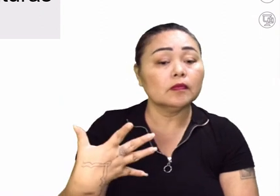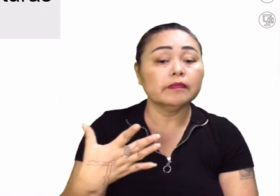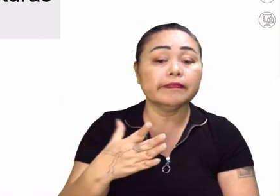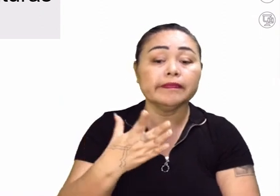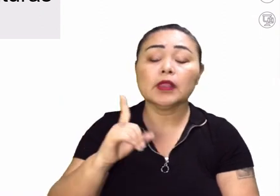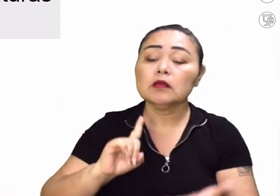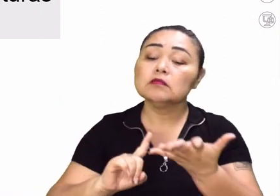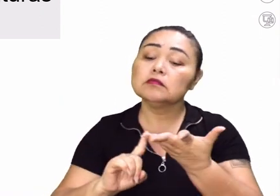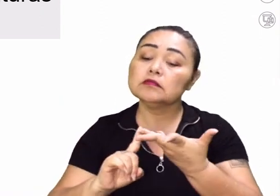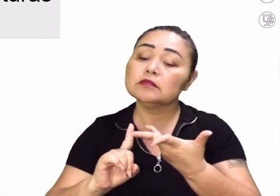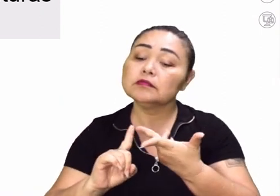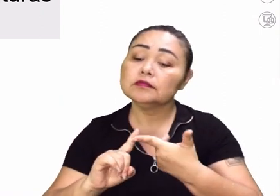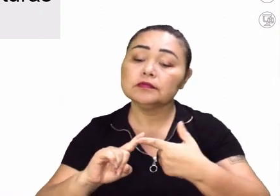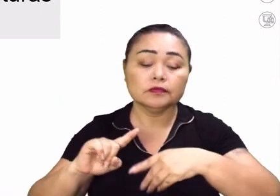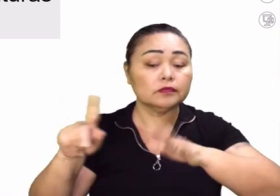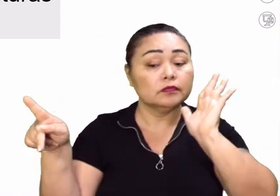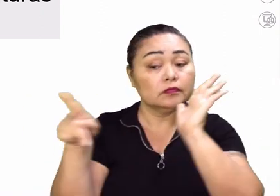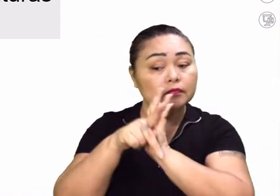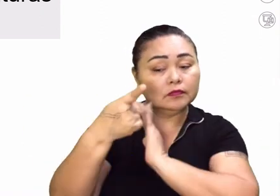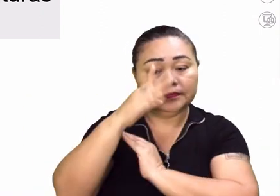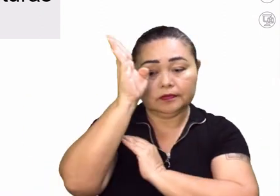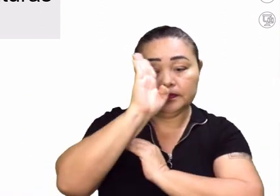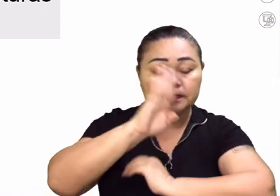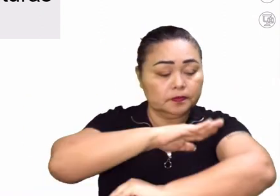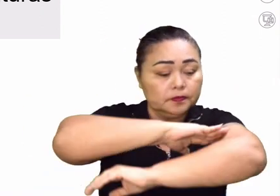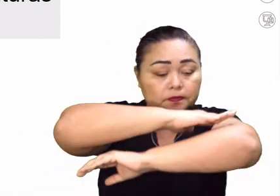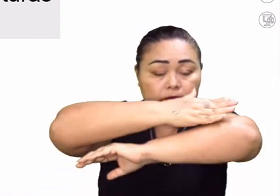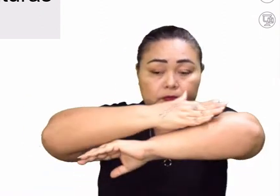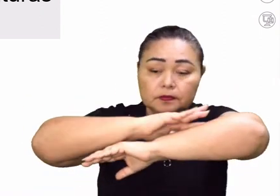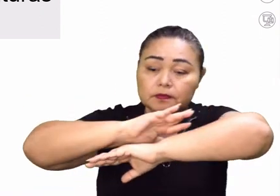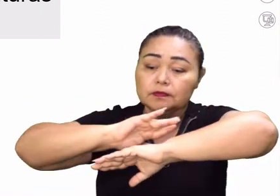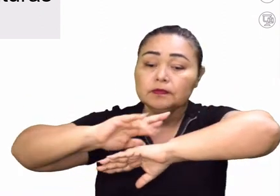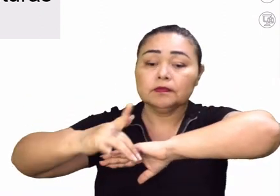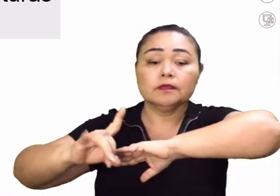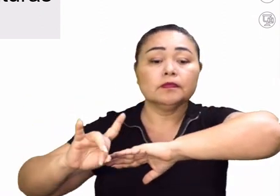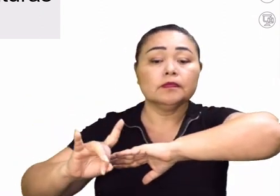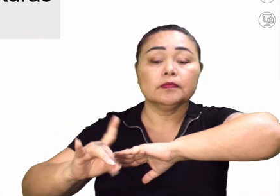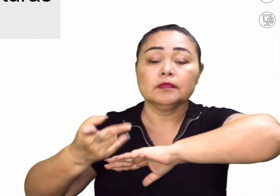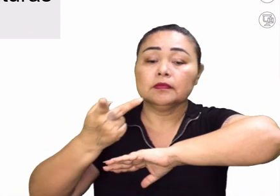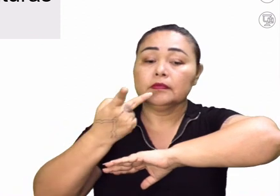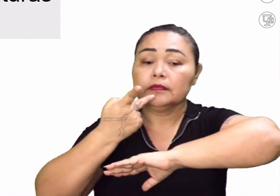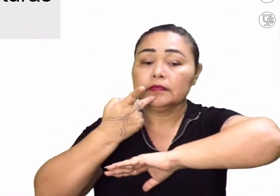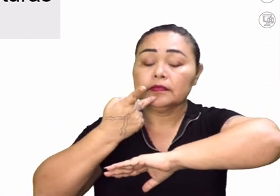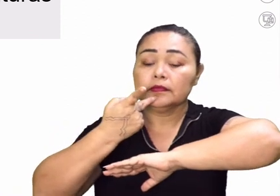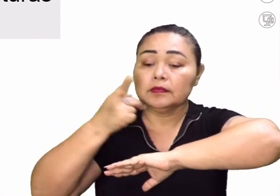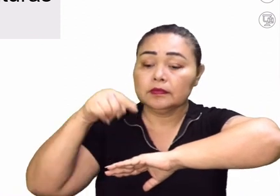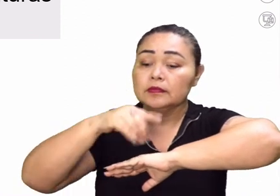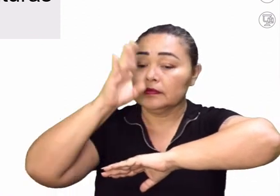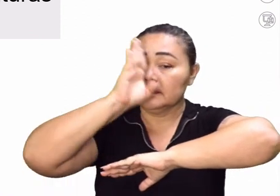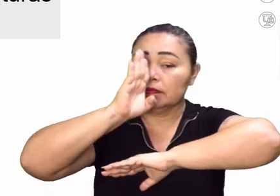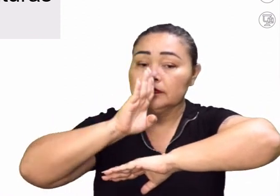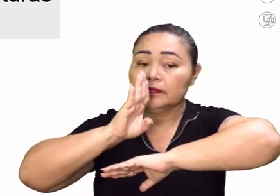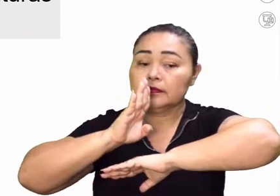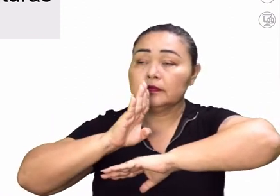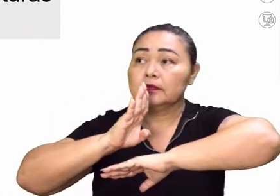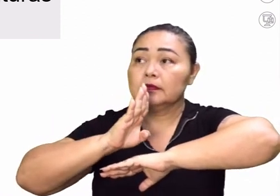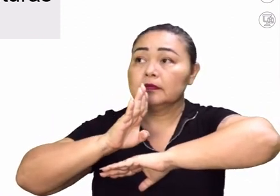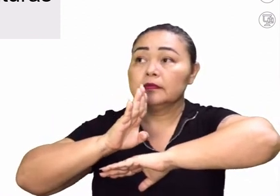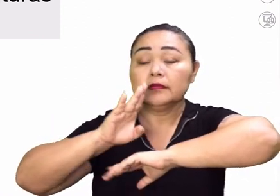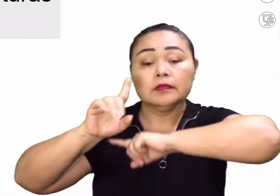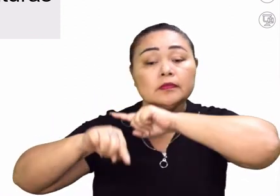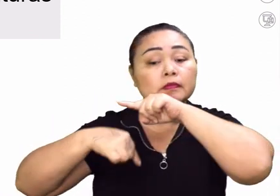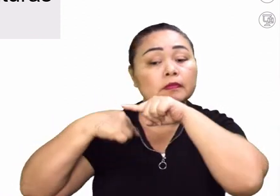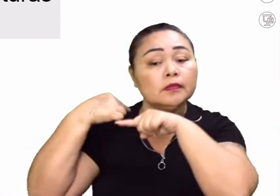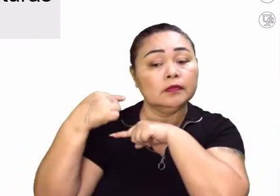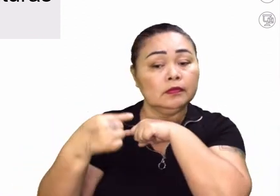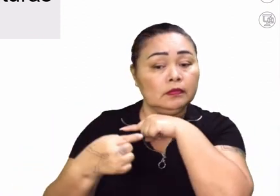sobre as formas de relevo brasileiro então quando a gente fala a do relevo brasileiro e vai refletir